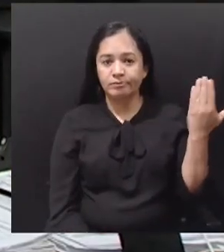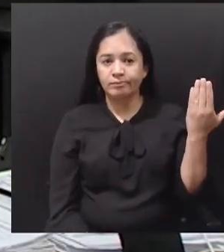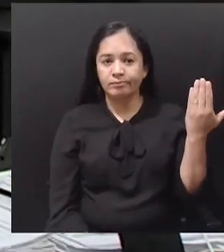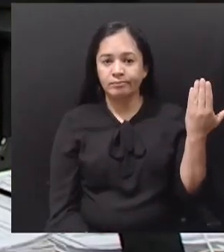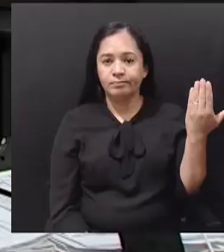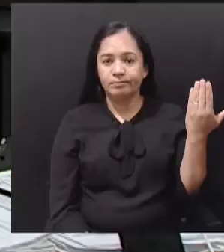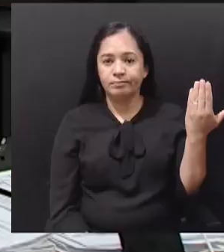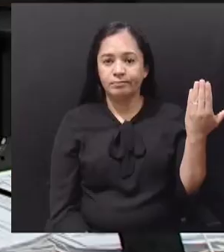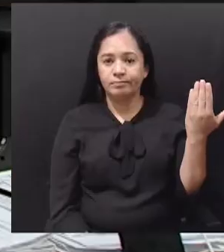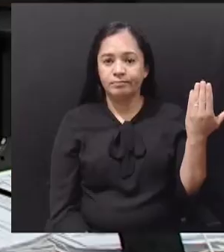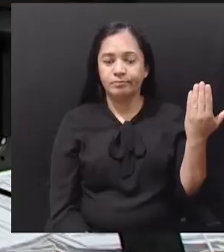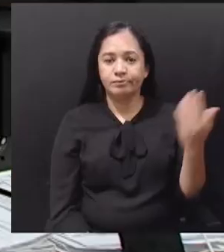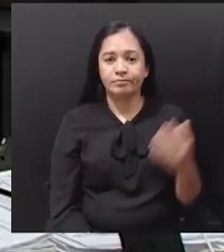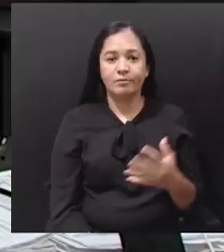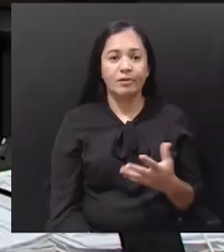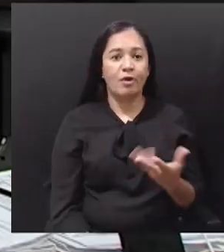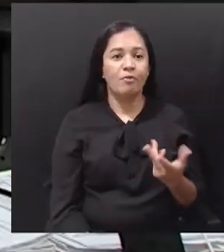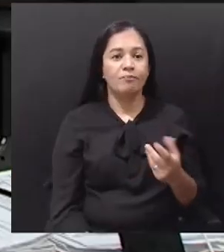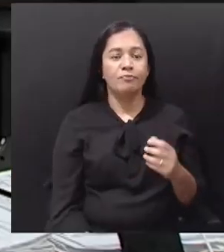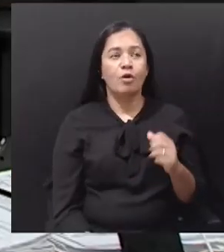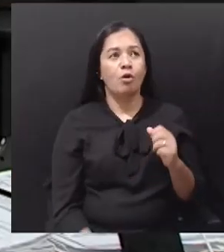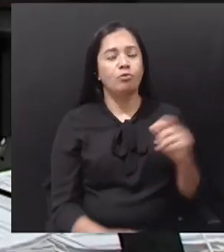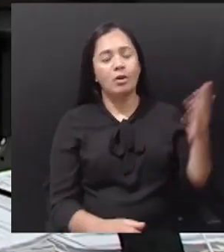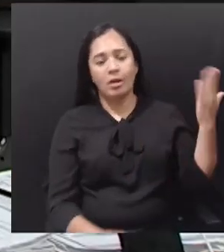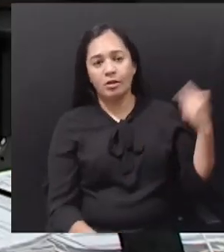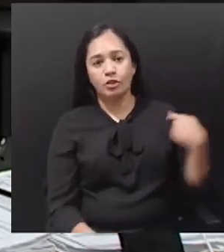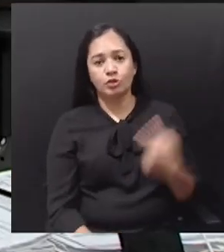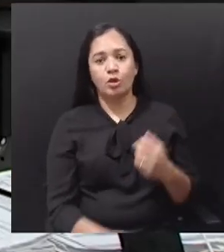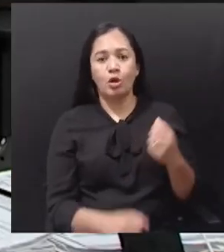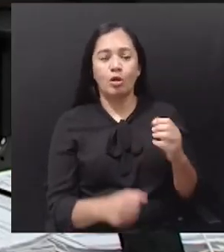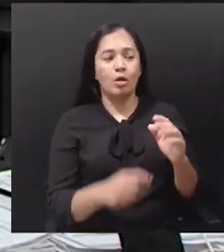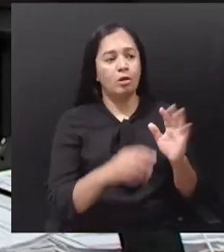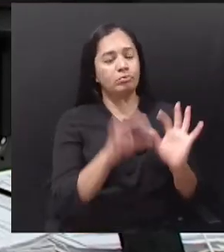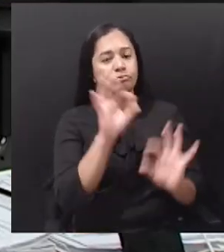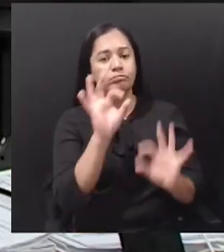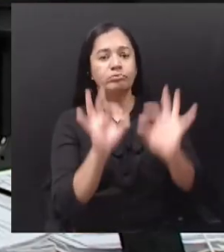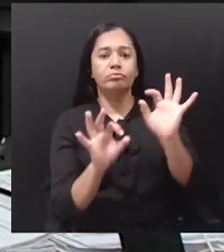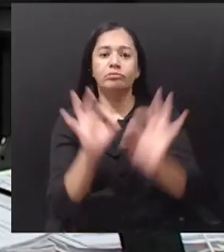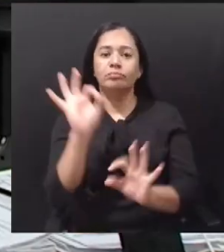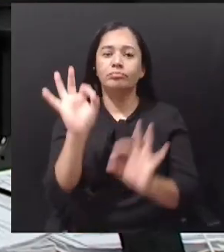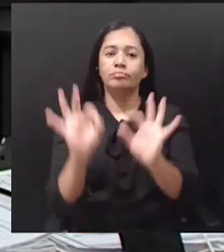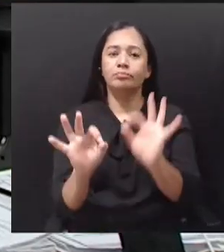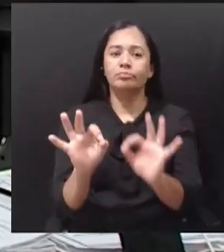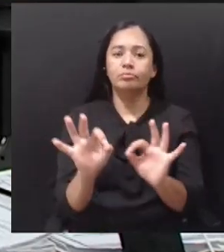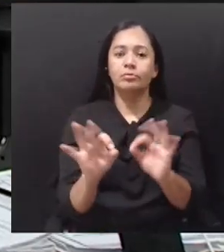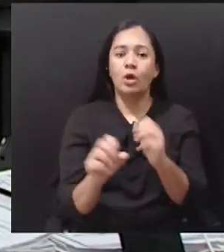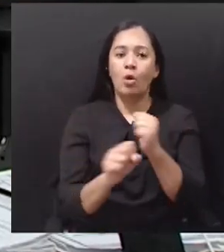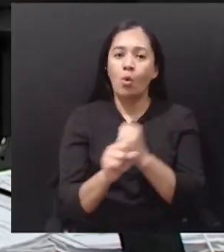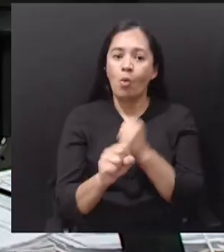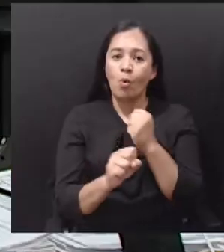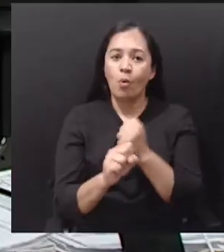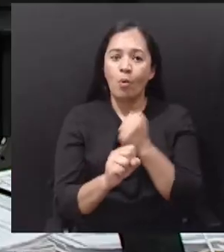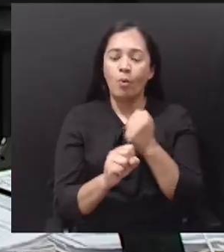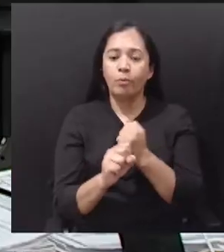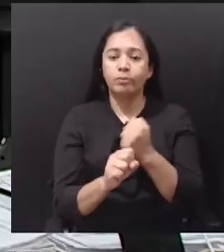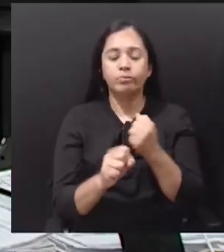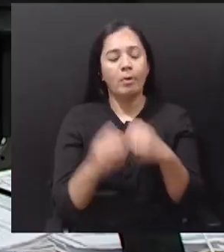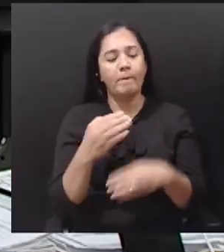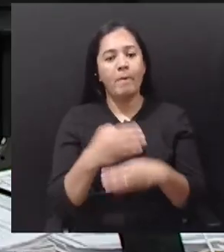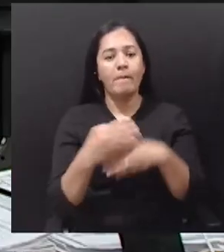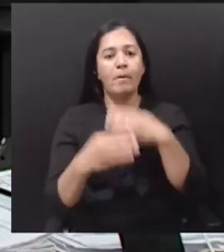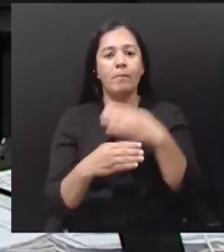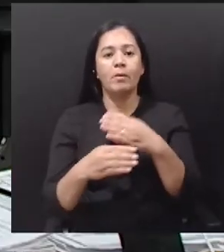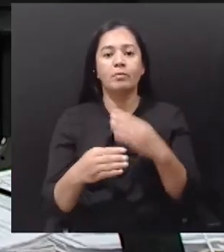foi um acelerador que nós projetamos, construímos e pusemos para funcionar